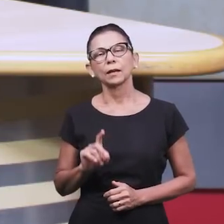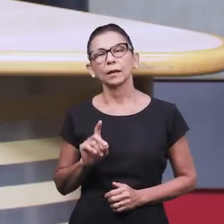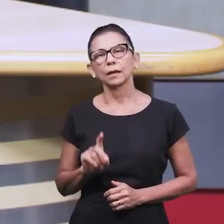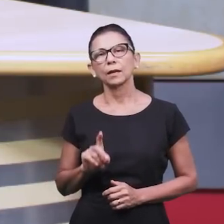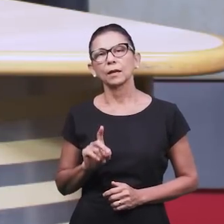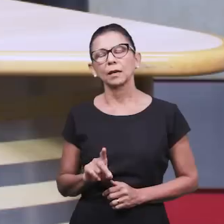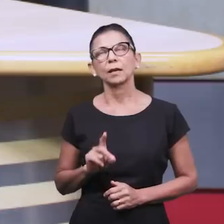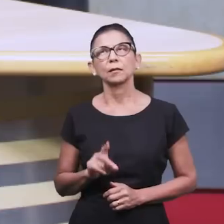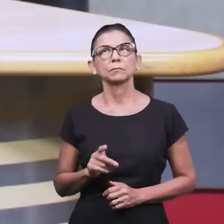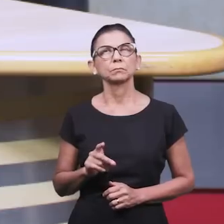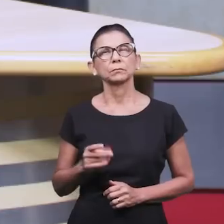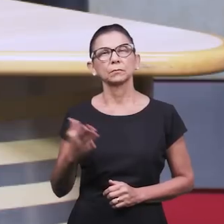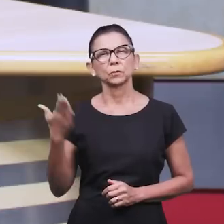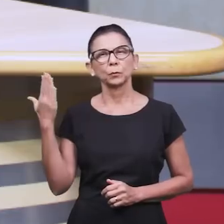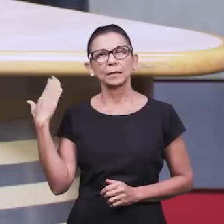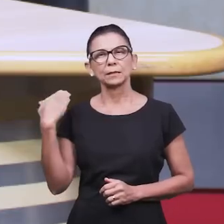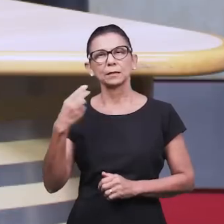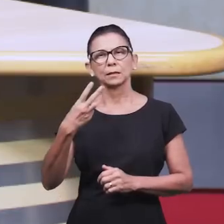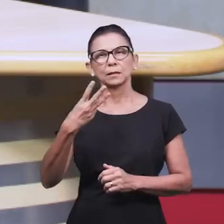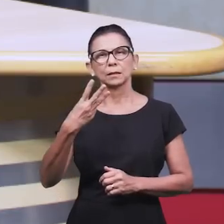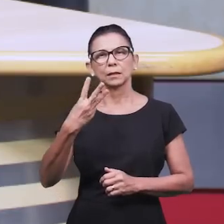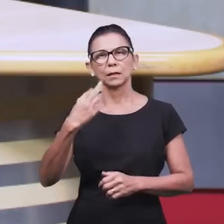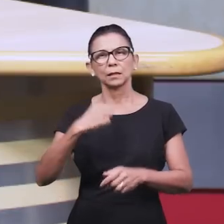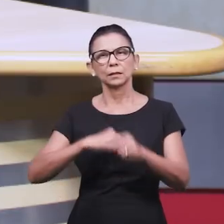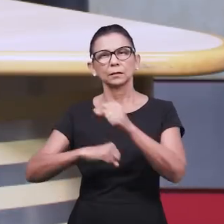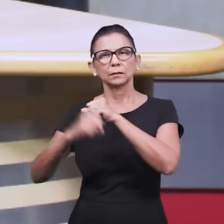há 30 anos atrás,